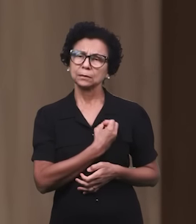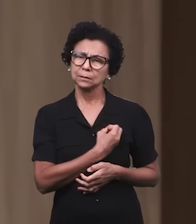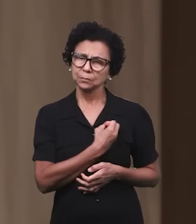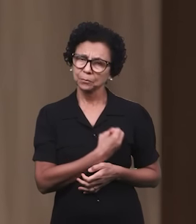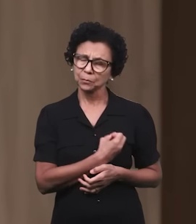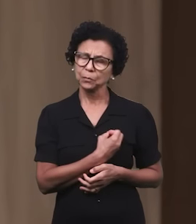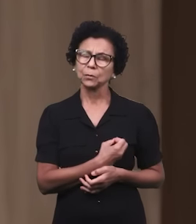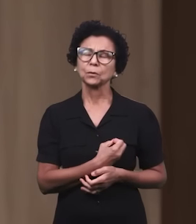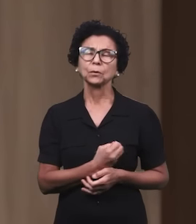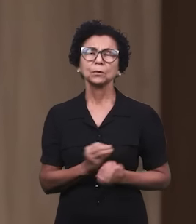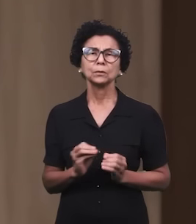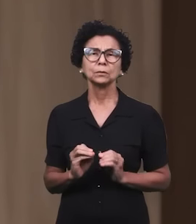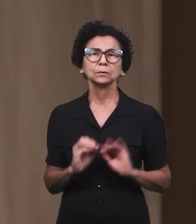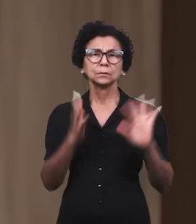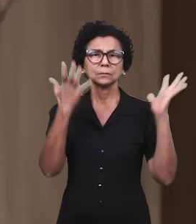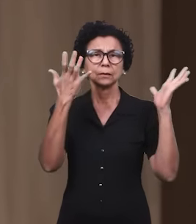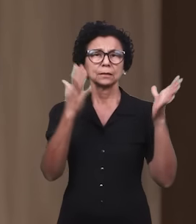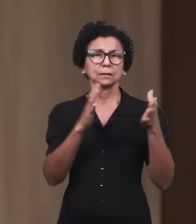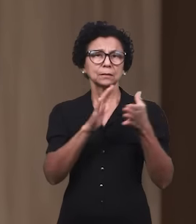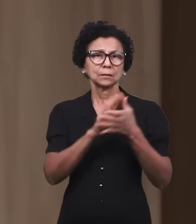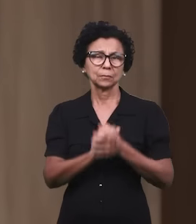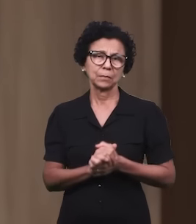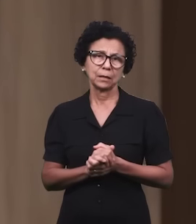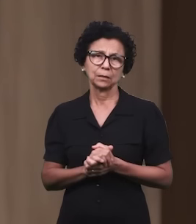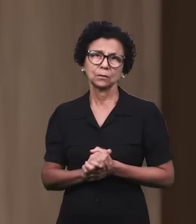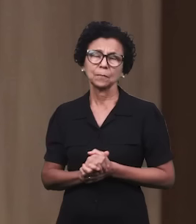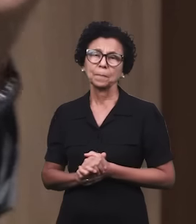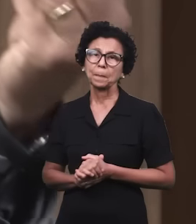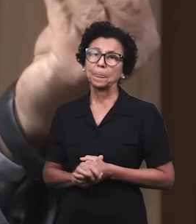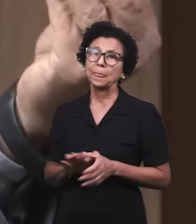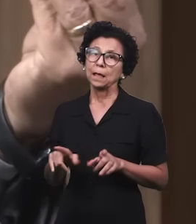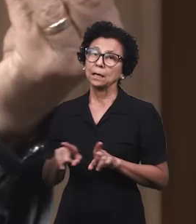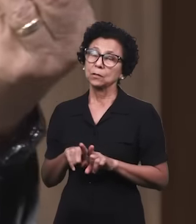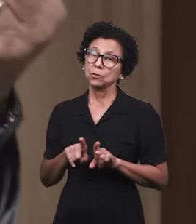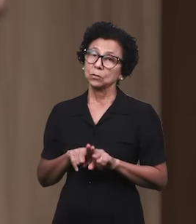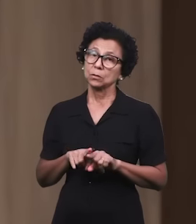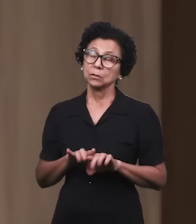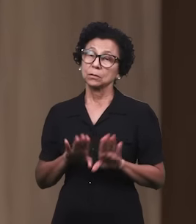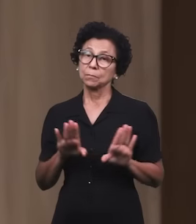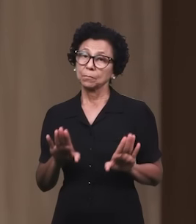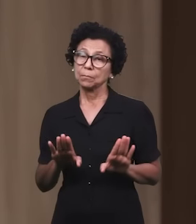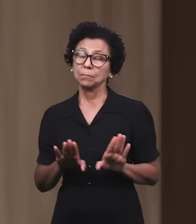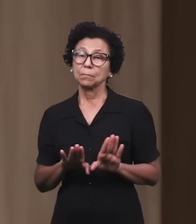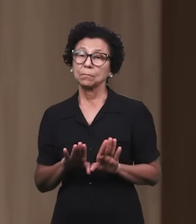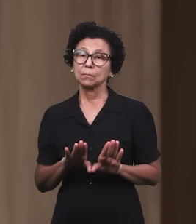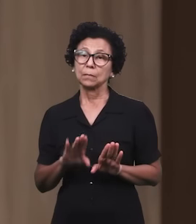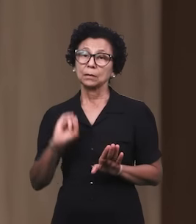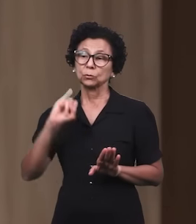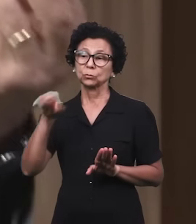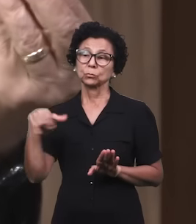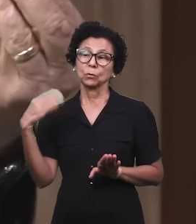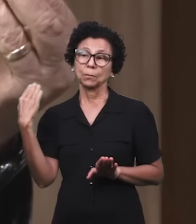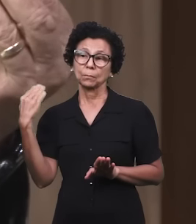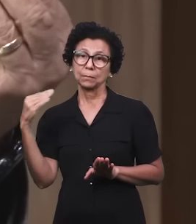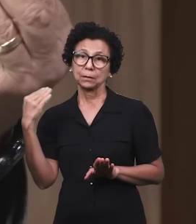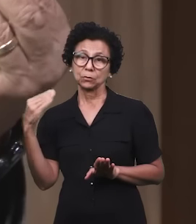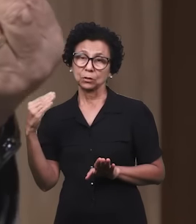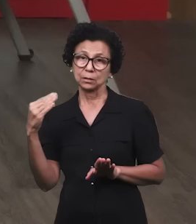mostrando que, diferente, por exemplo, de João Batista, Jesus não era um